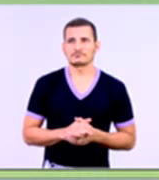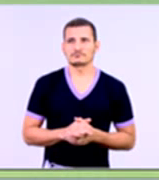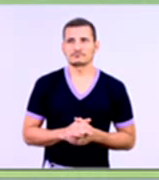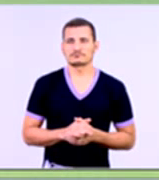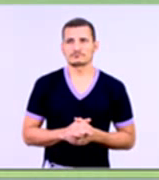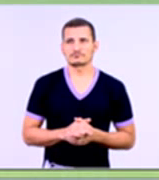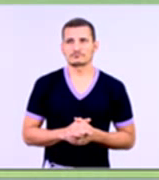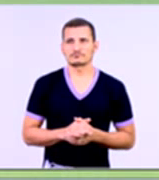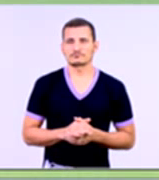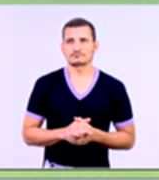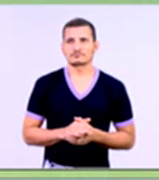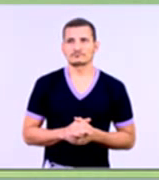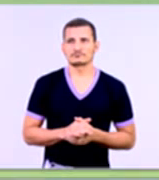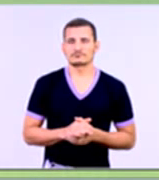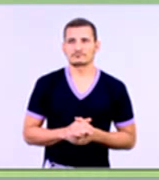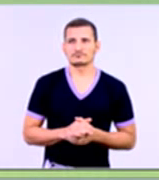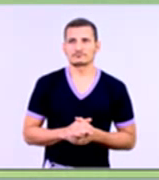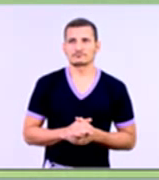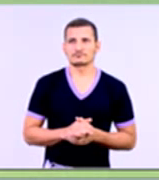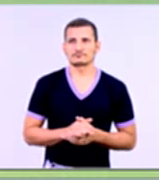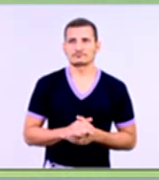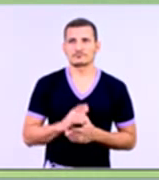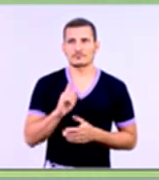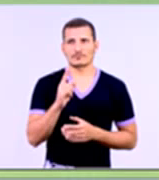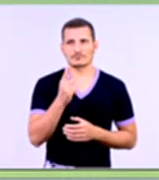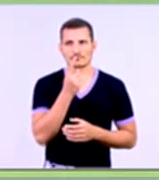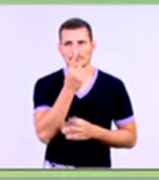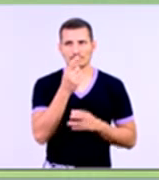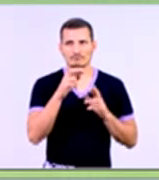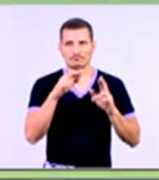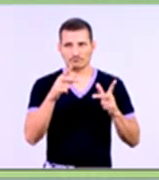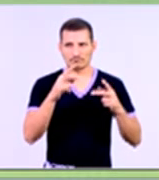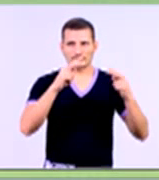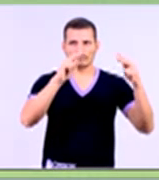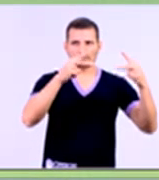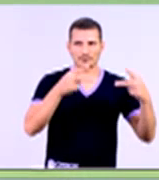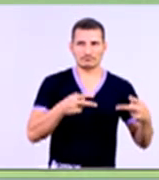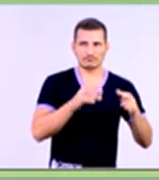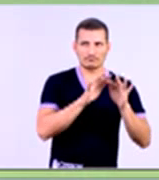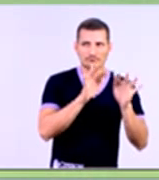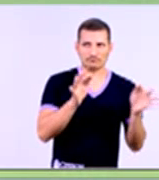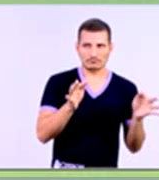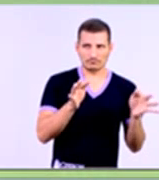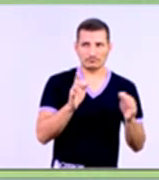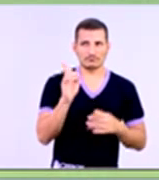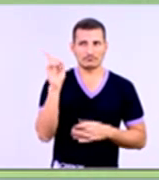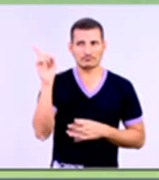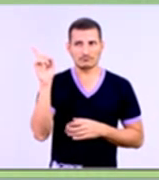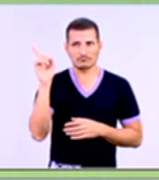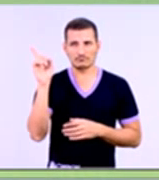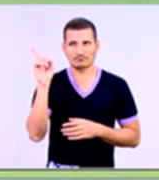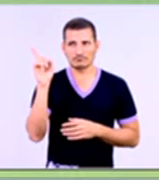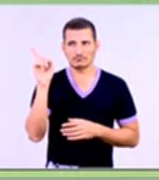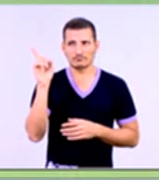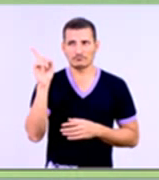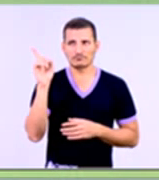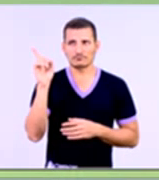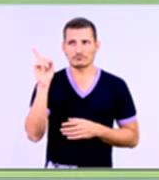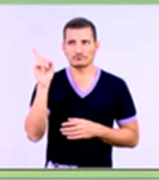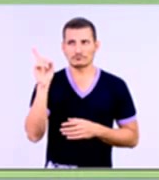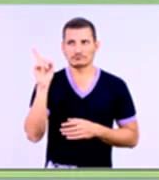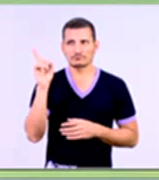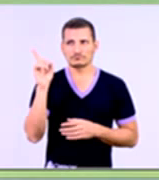A única diferença entre essa tabela em HTML simples, que gera este resultado, observe, sem espaçamento